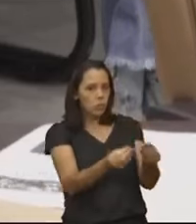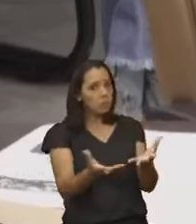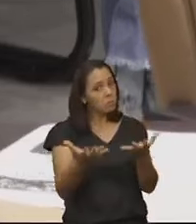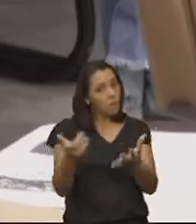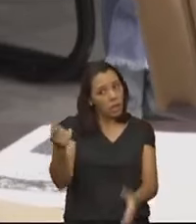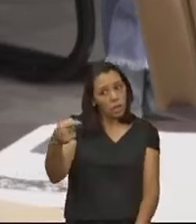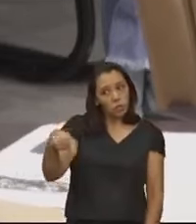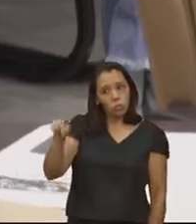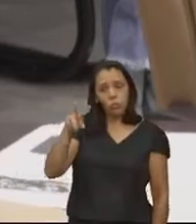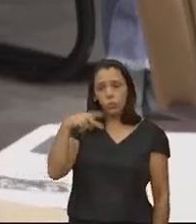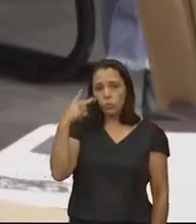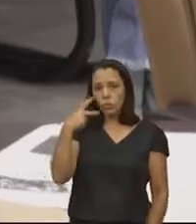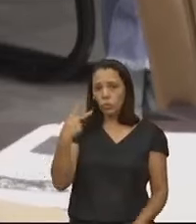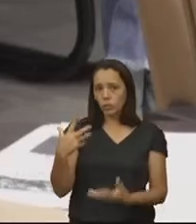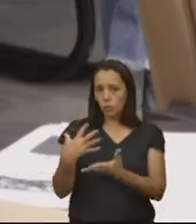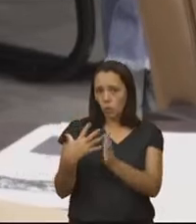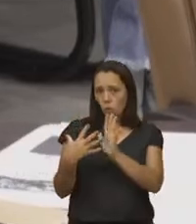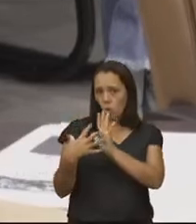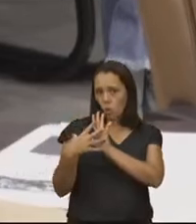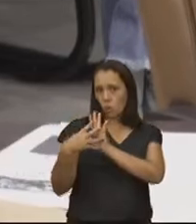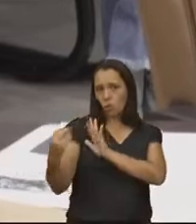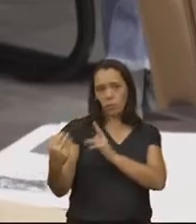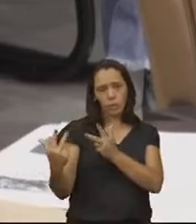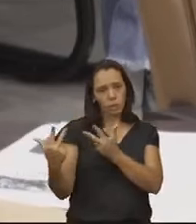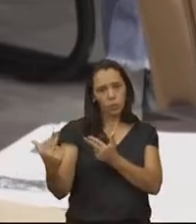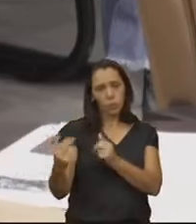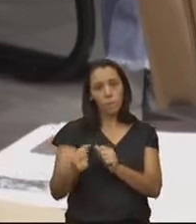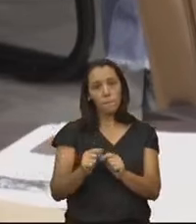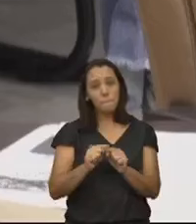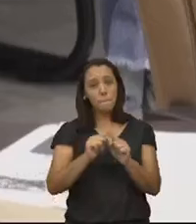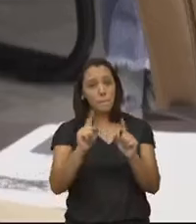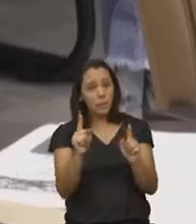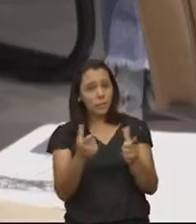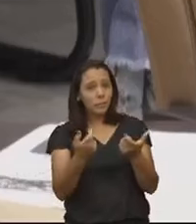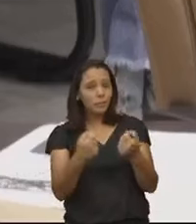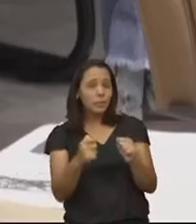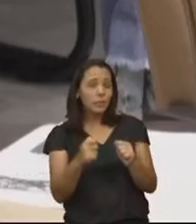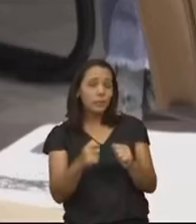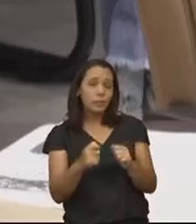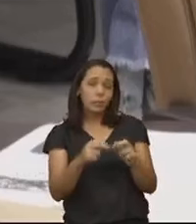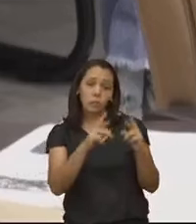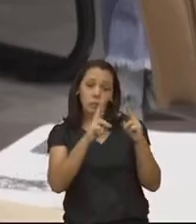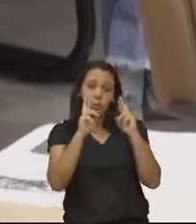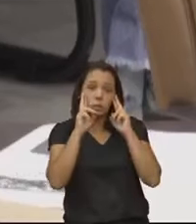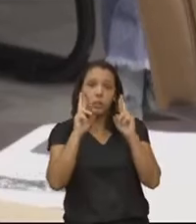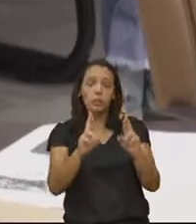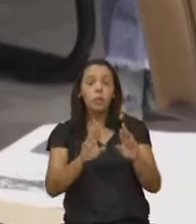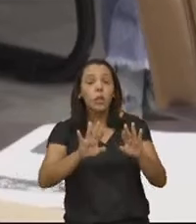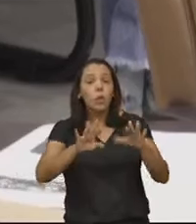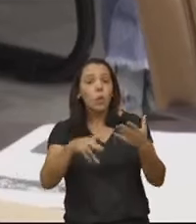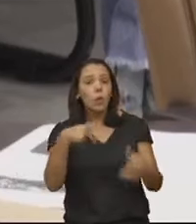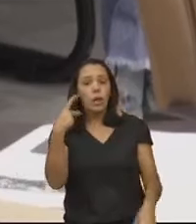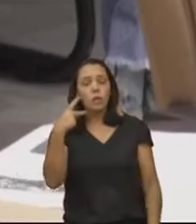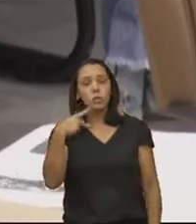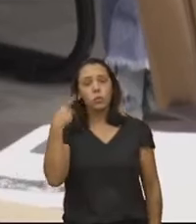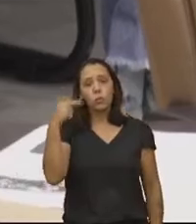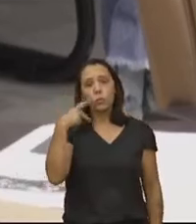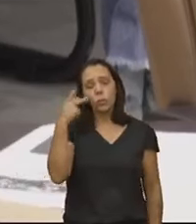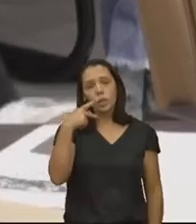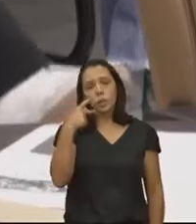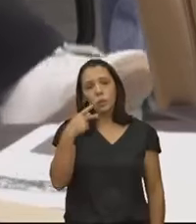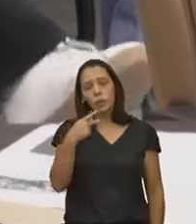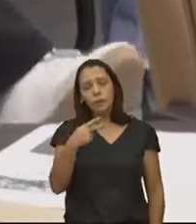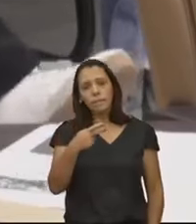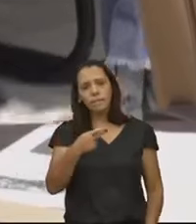mesmo, não é? Só aqui dizer que nós precisamos manter o decoro na tribuna. Quando o vereador chama o outro de covarde porque diverge de